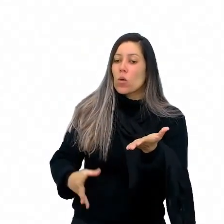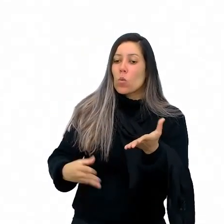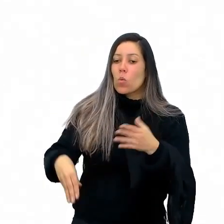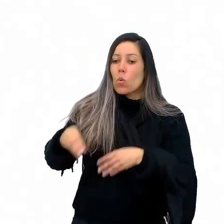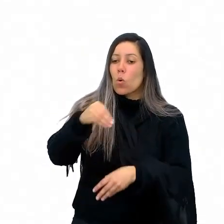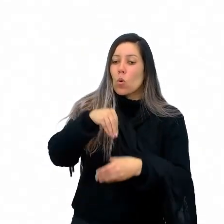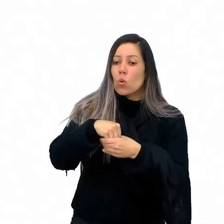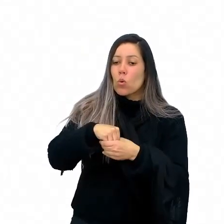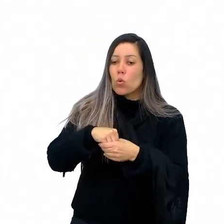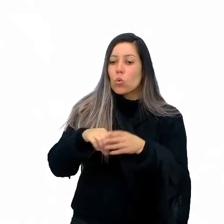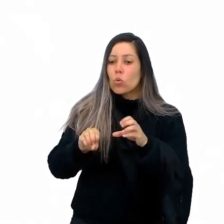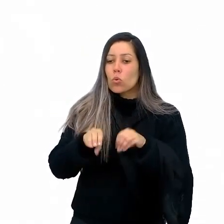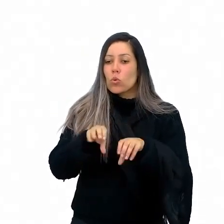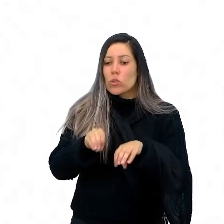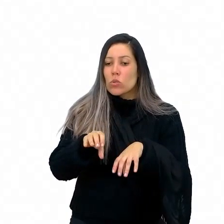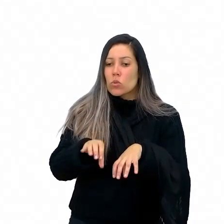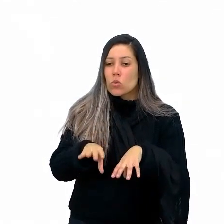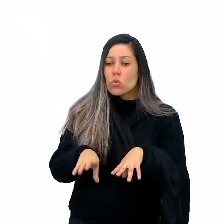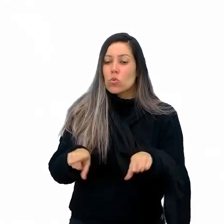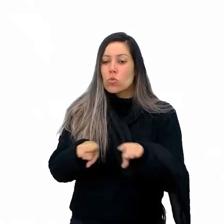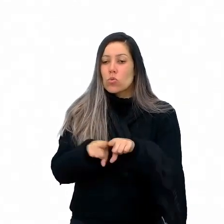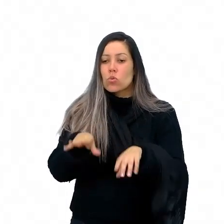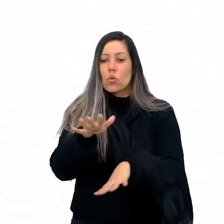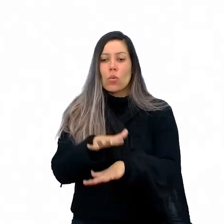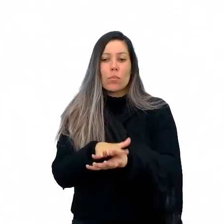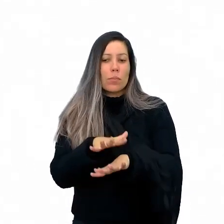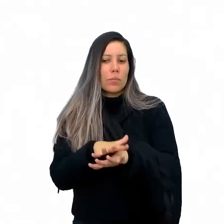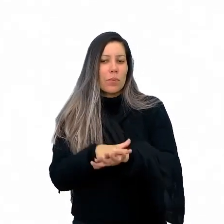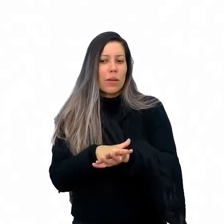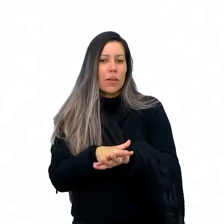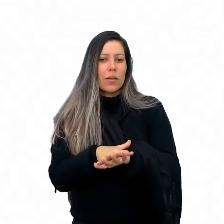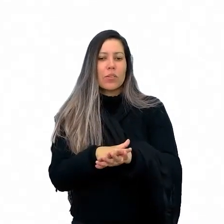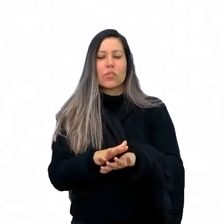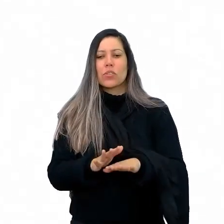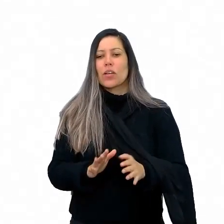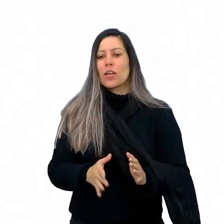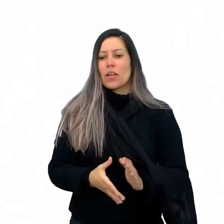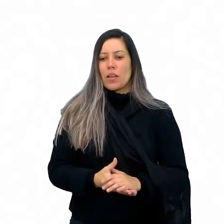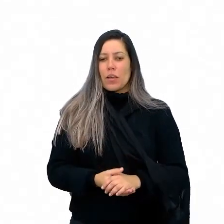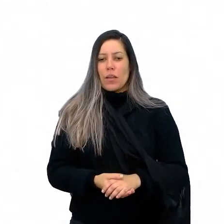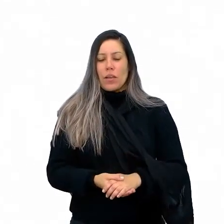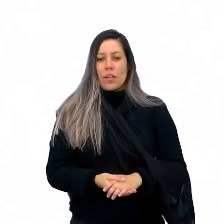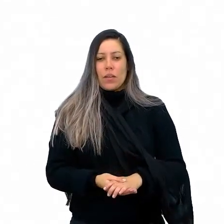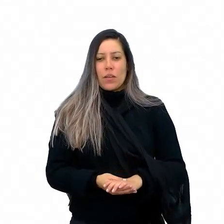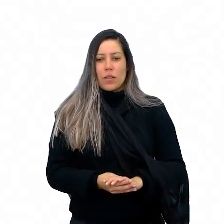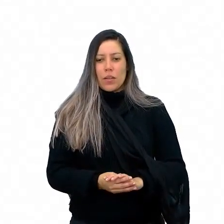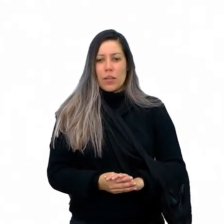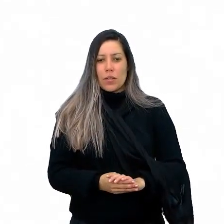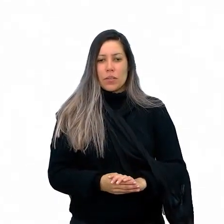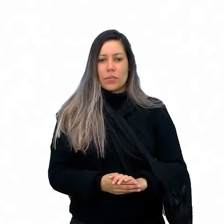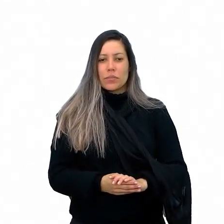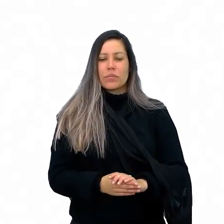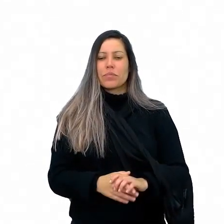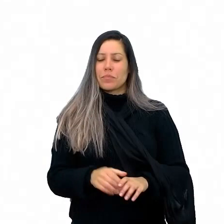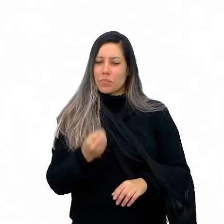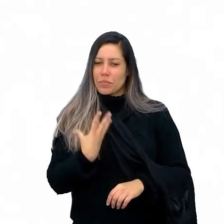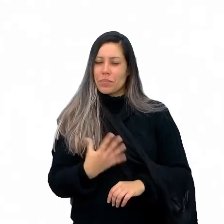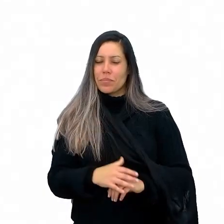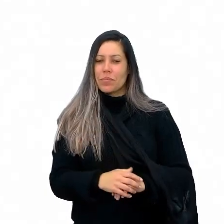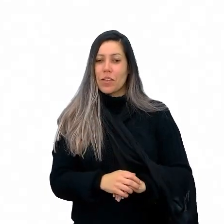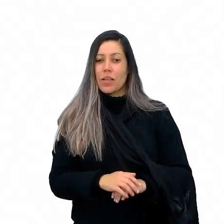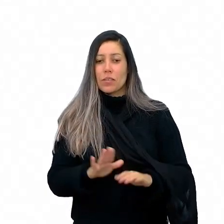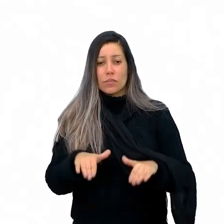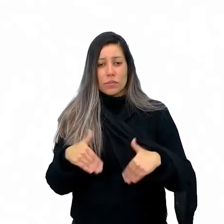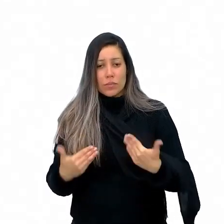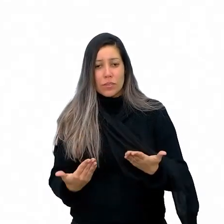seu ensino, tá bem? Que é o que está ali destacado ali em vermelho ali, para que a gente possa aí ter um referencial bem bacana, tá bem? E aí,